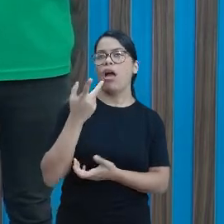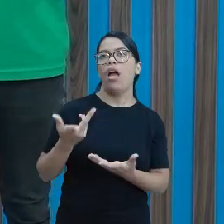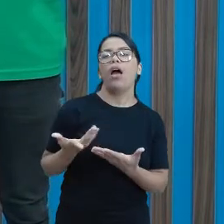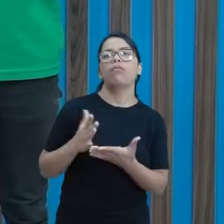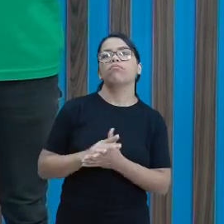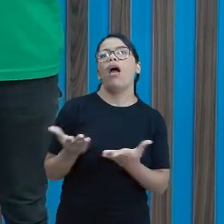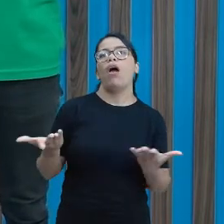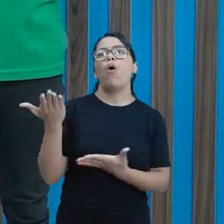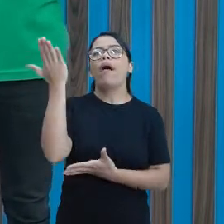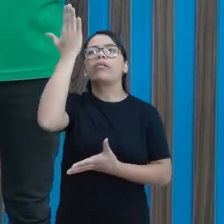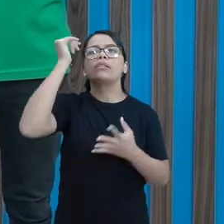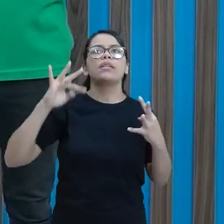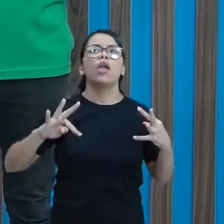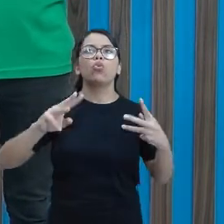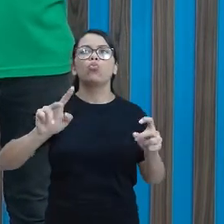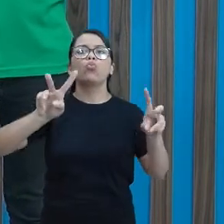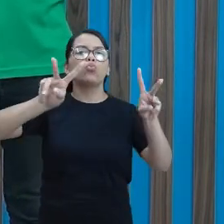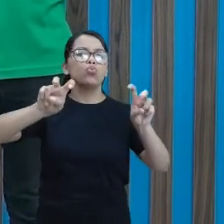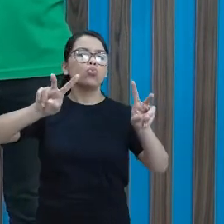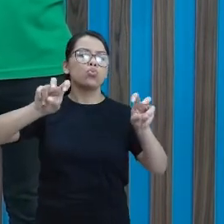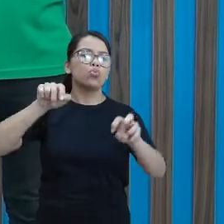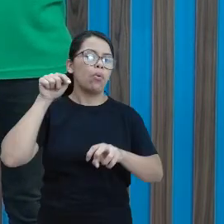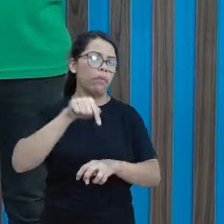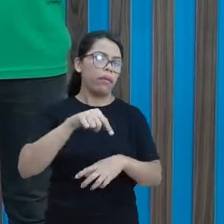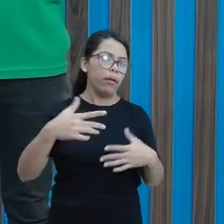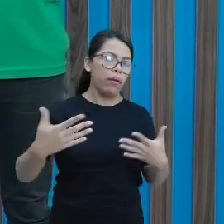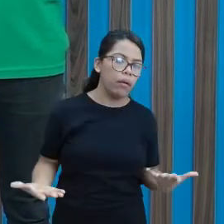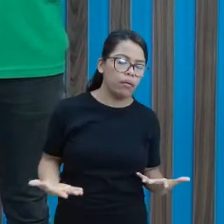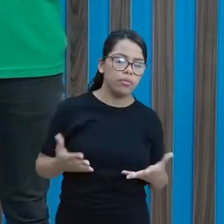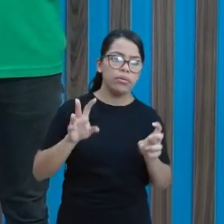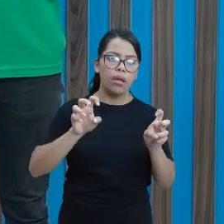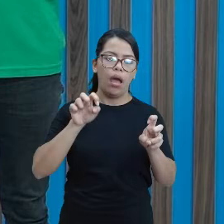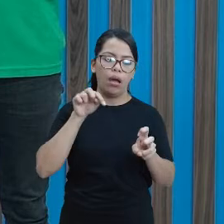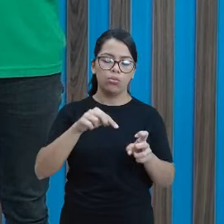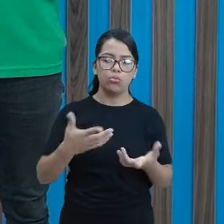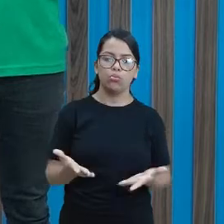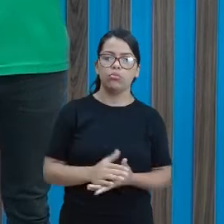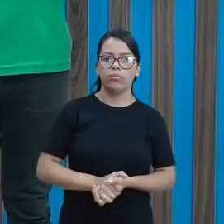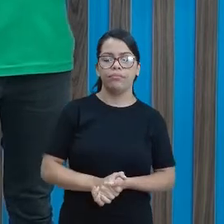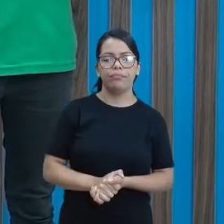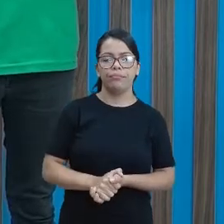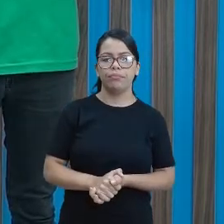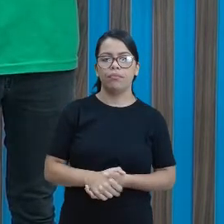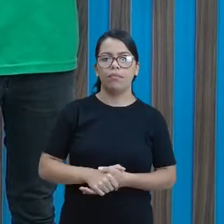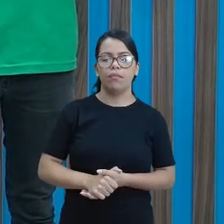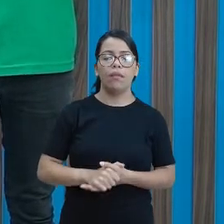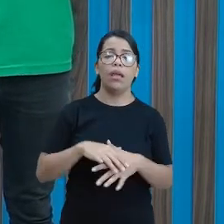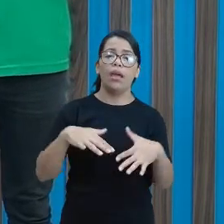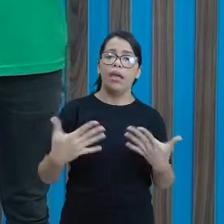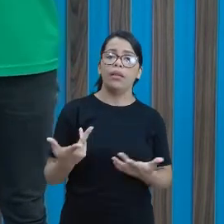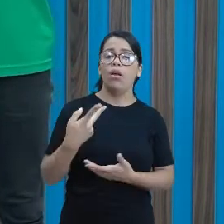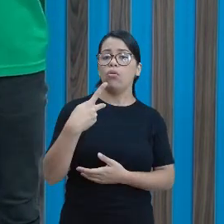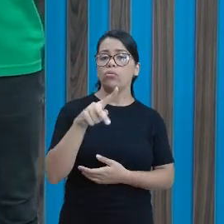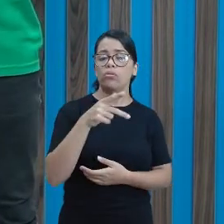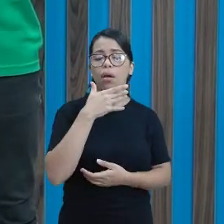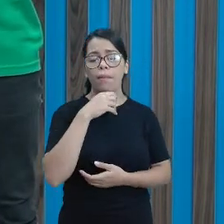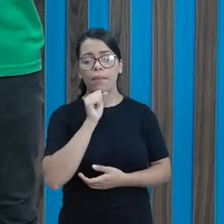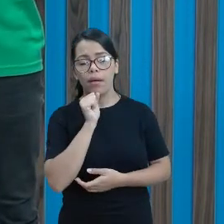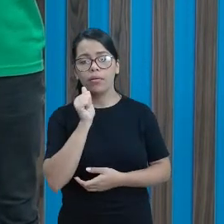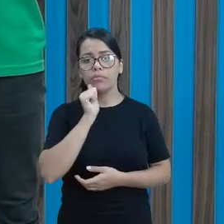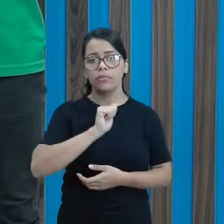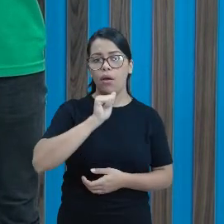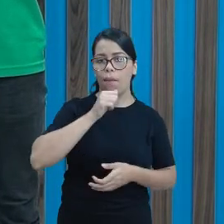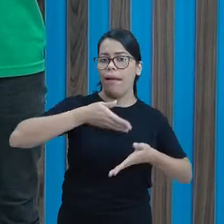tudo globalização. Tá? Provavelmente, os pais de vocês nasceram justamente nesse processo de